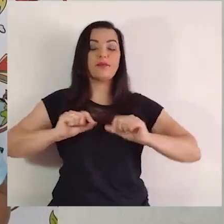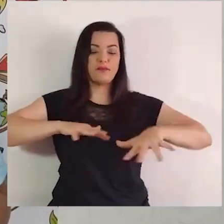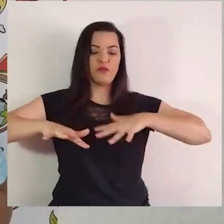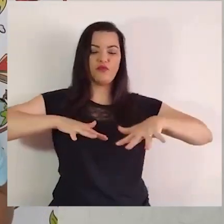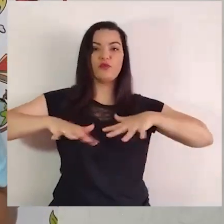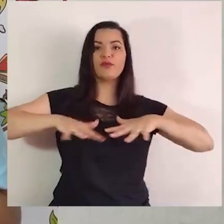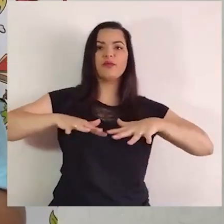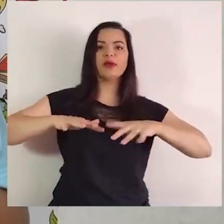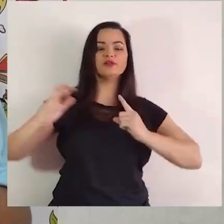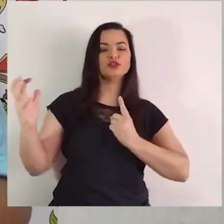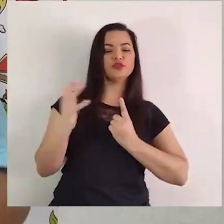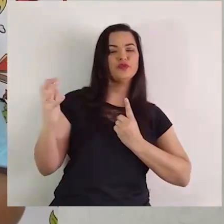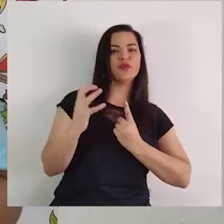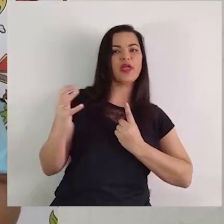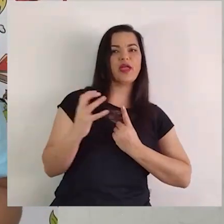movimento de